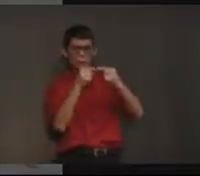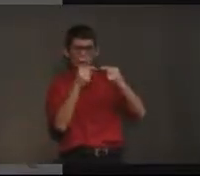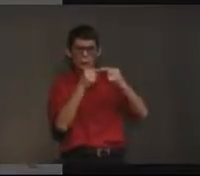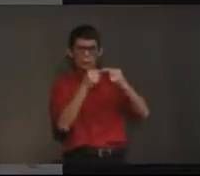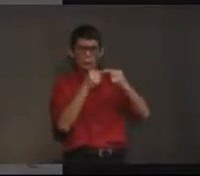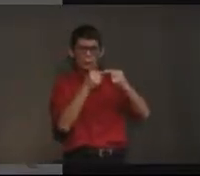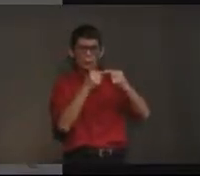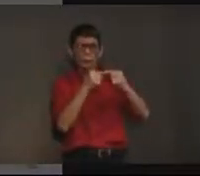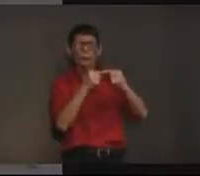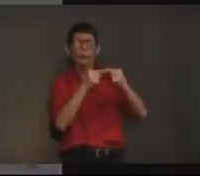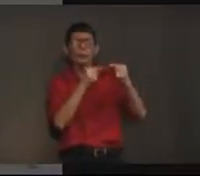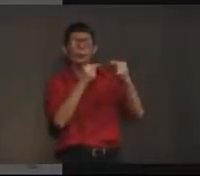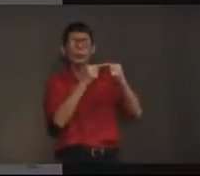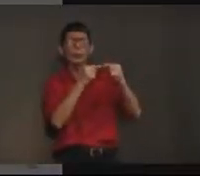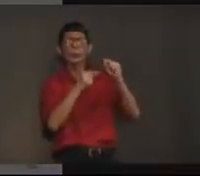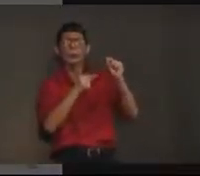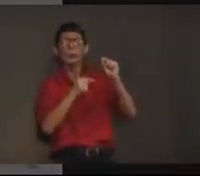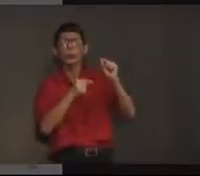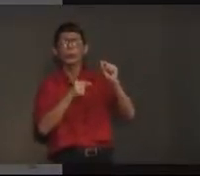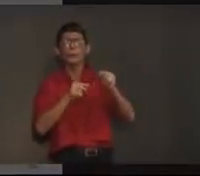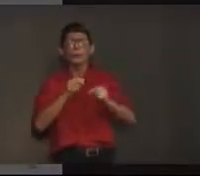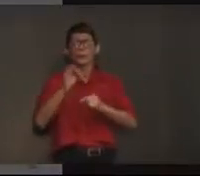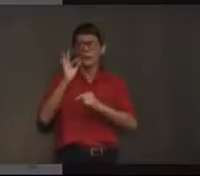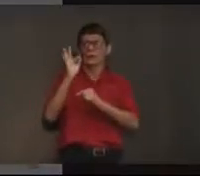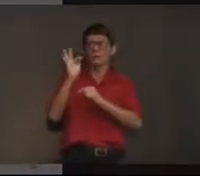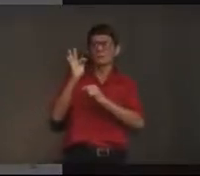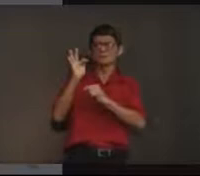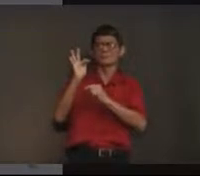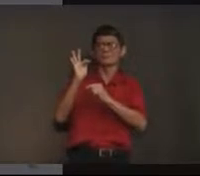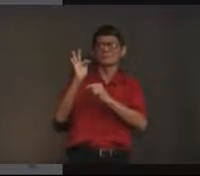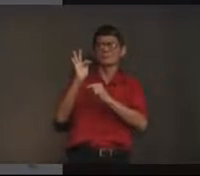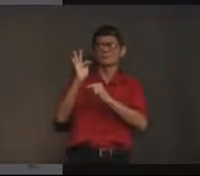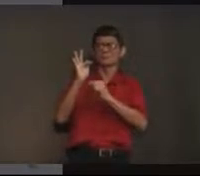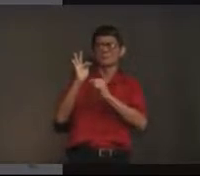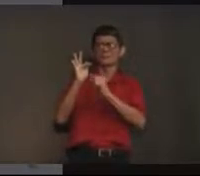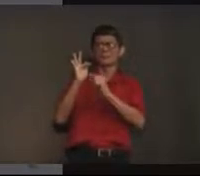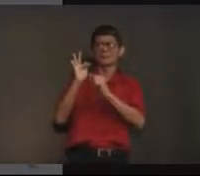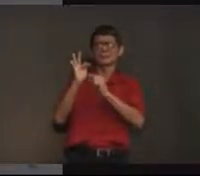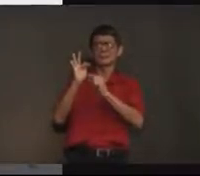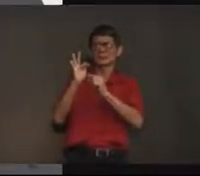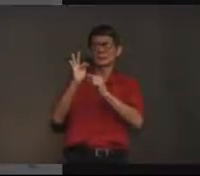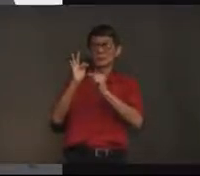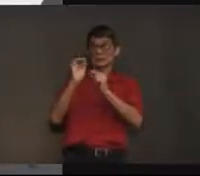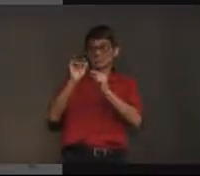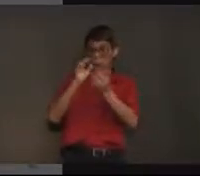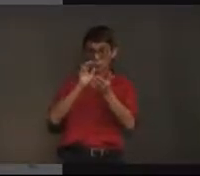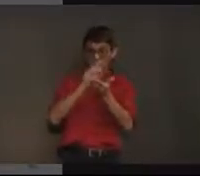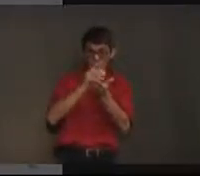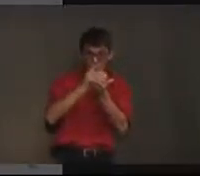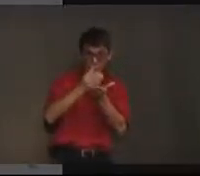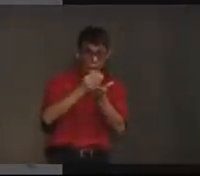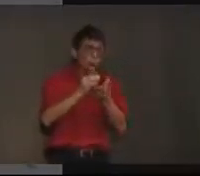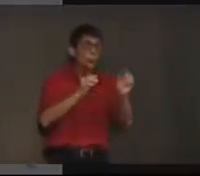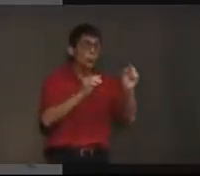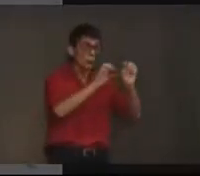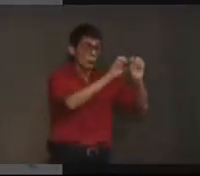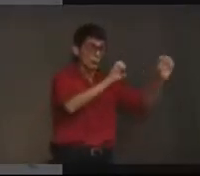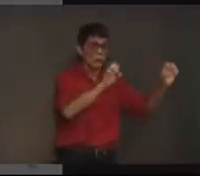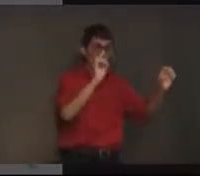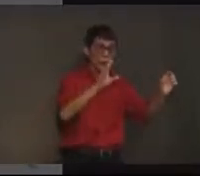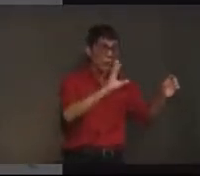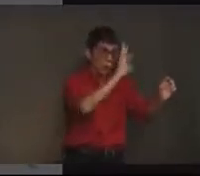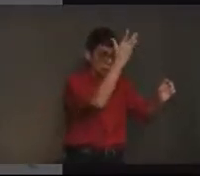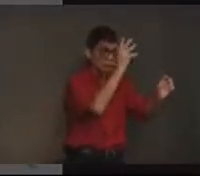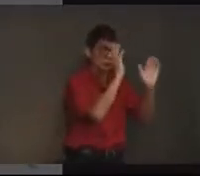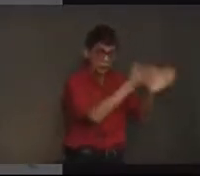aplicado a uma fi qualquer essa filha de suporte compacto se eu começo pelo problema integral resolva esse problema